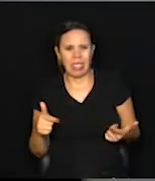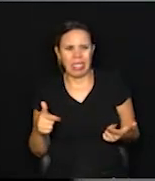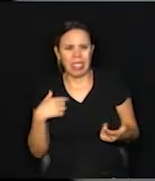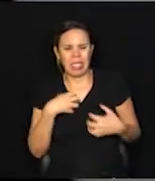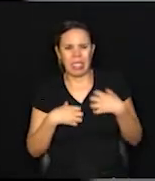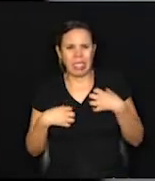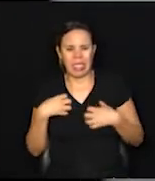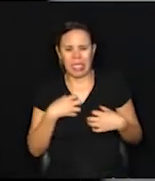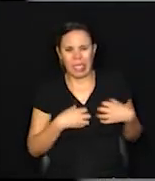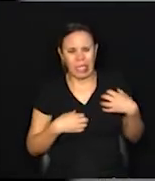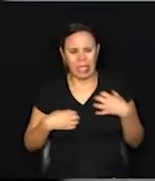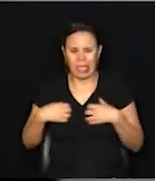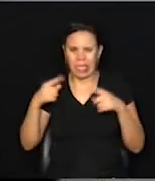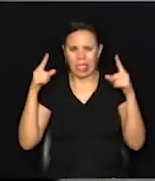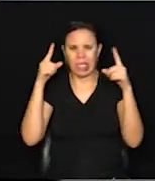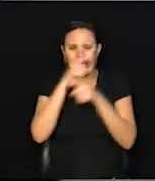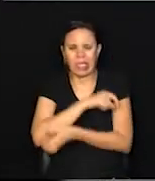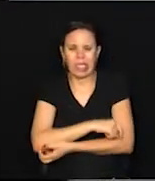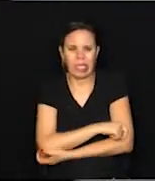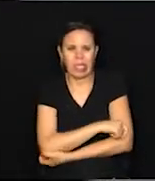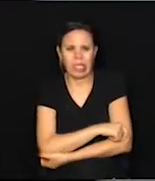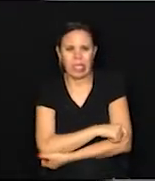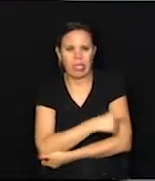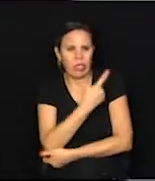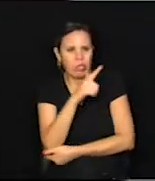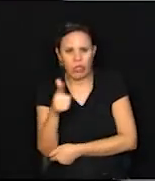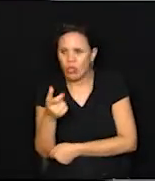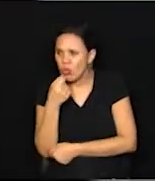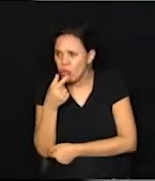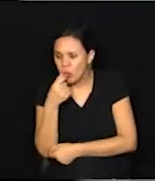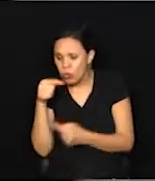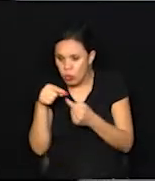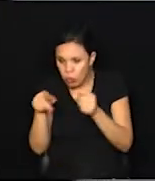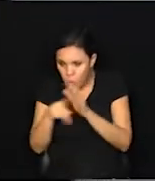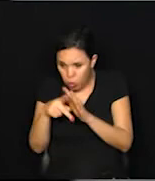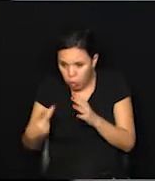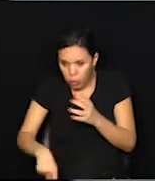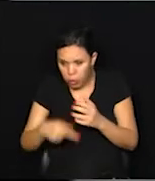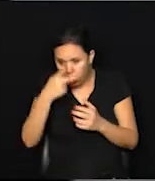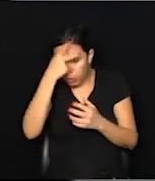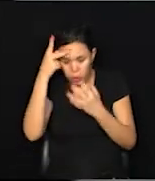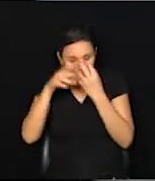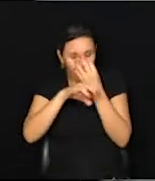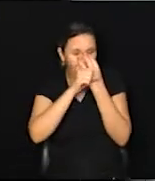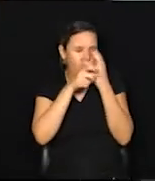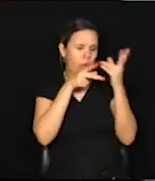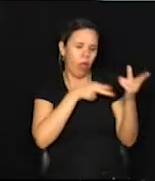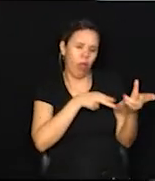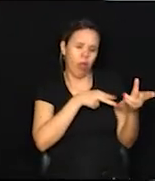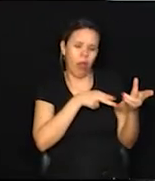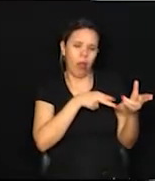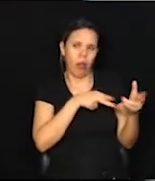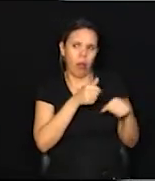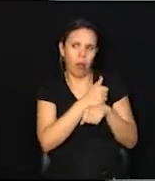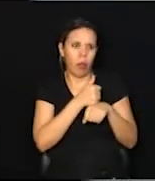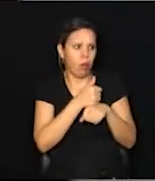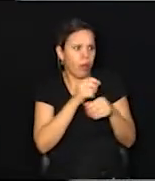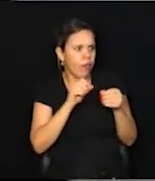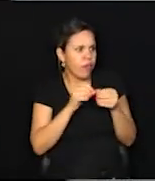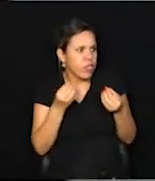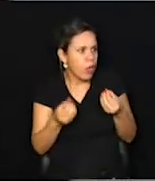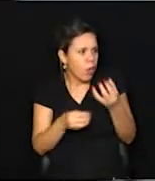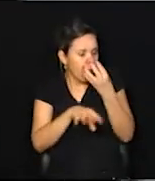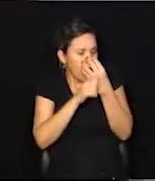uma situação dramática, porque, quer dizer, se você não tem um sedativo para fazer a intubação, o profissional vai ter que fazer a intubação sem o sedativo,